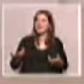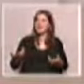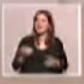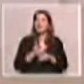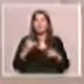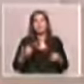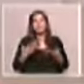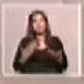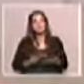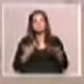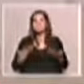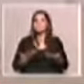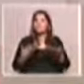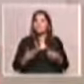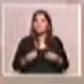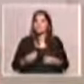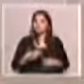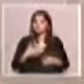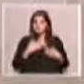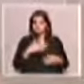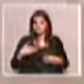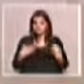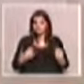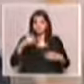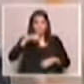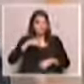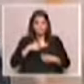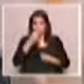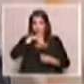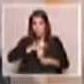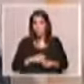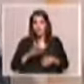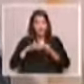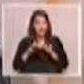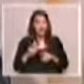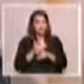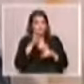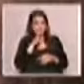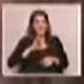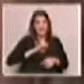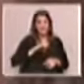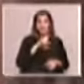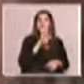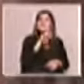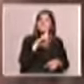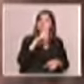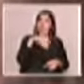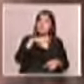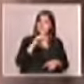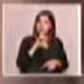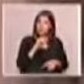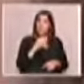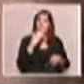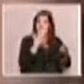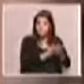Acaba por ser nutricionalmente mais equilibrado, ou faz mais sentido, porque se estamos a pôr um flamengo no pão, estamos a